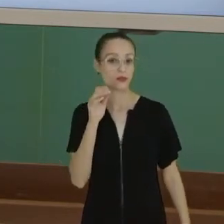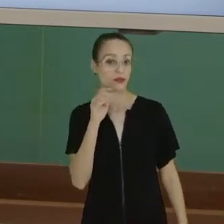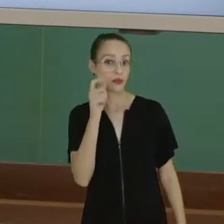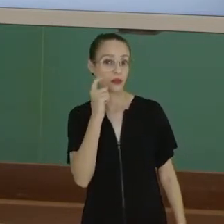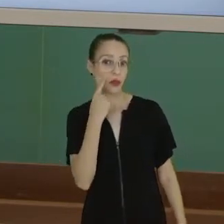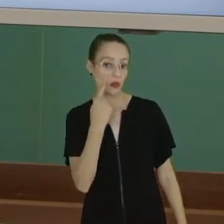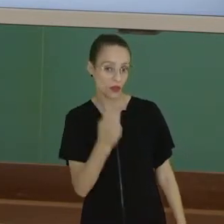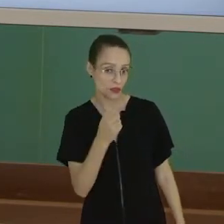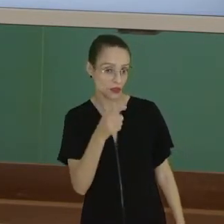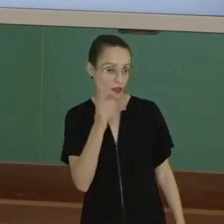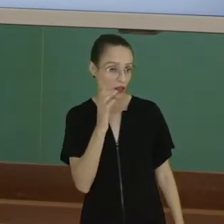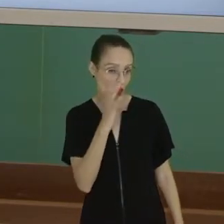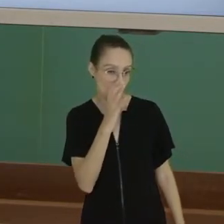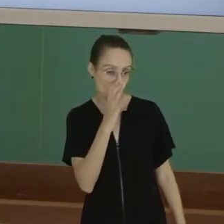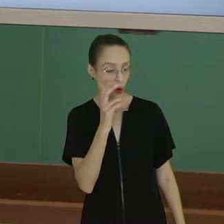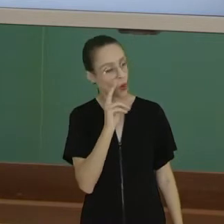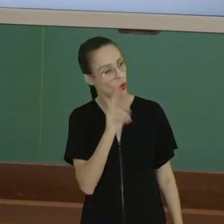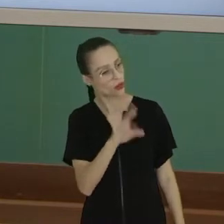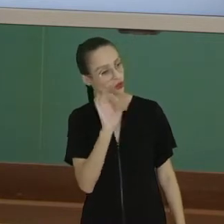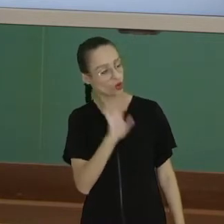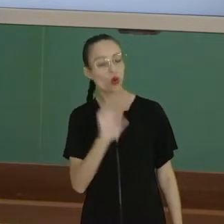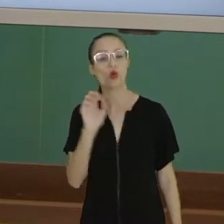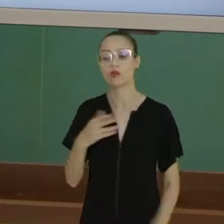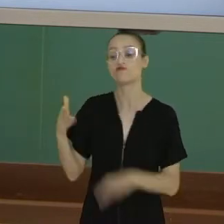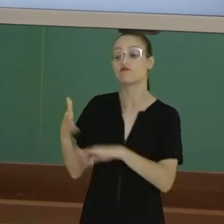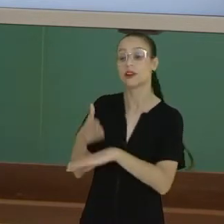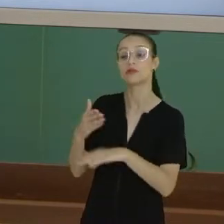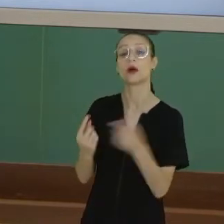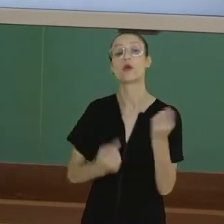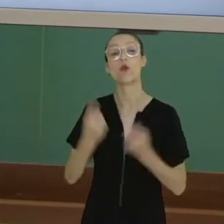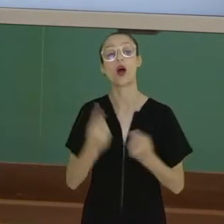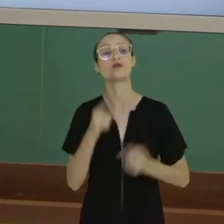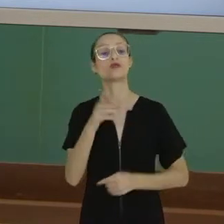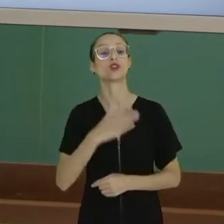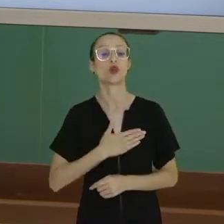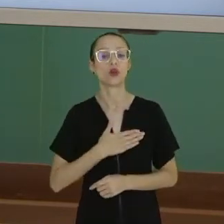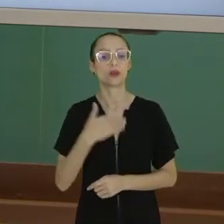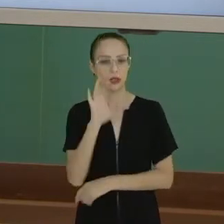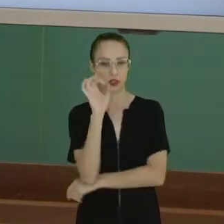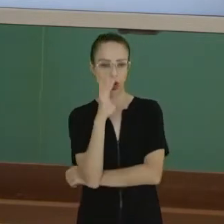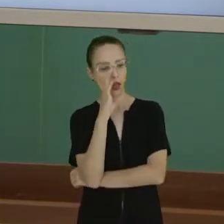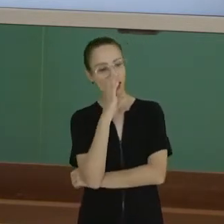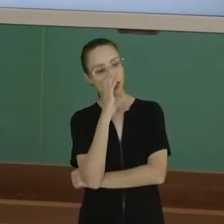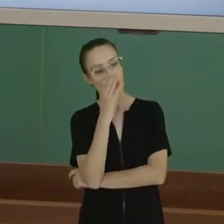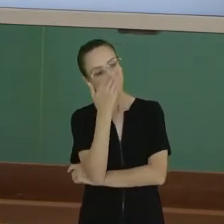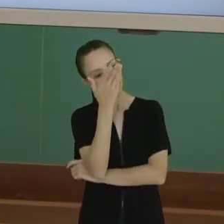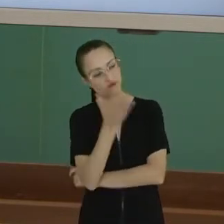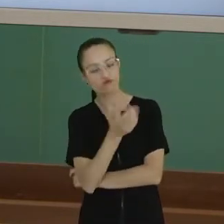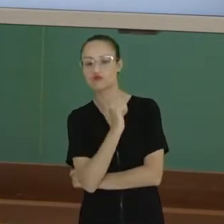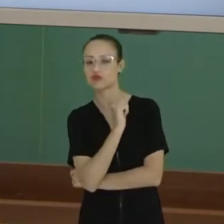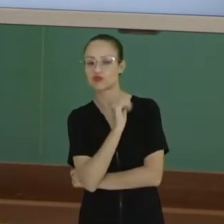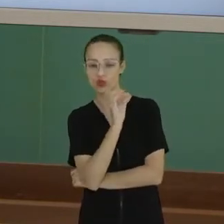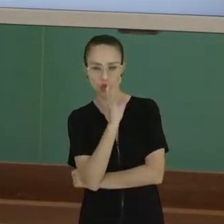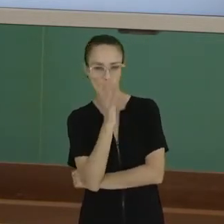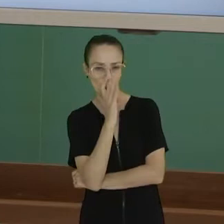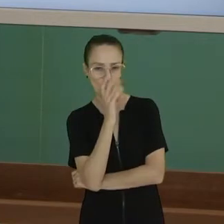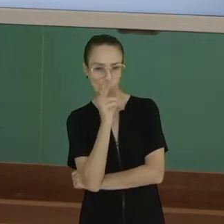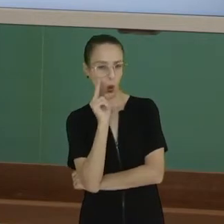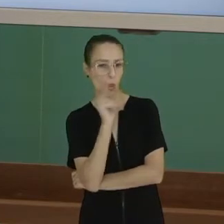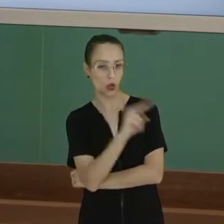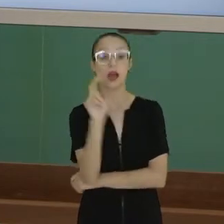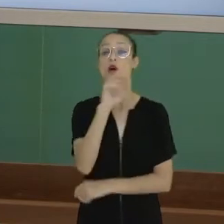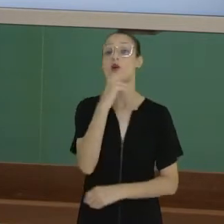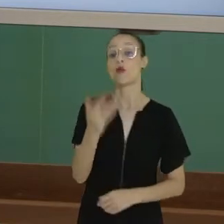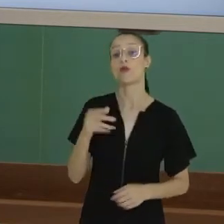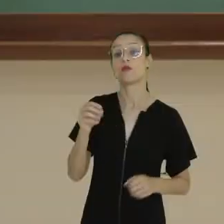obra ou participar dela? Né? Então, você acha legal você ir no museu e apreciar aquela escultura, aquele quadro, aquela,